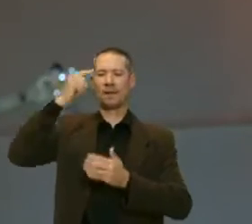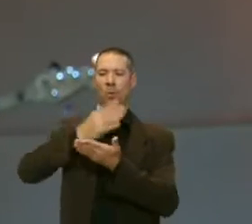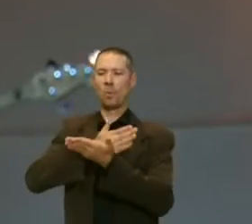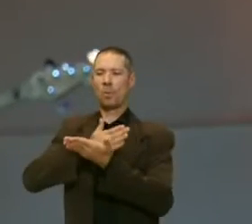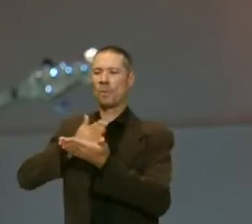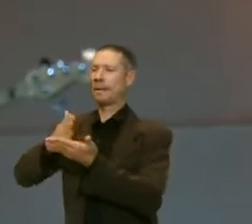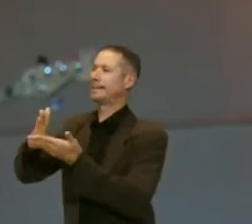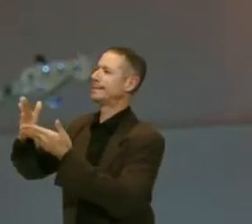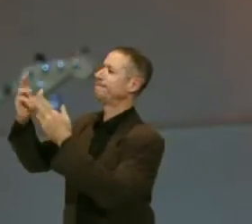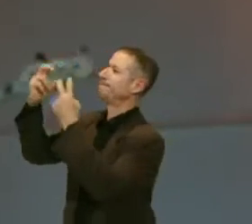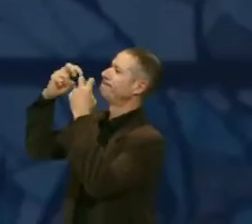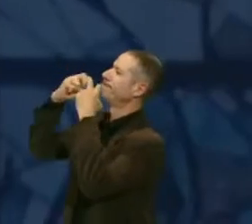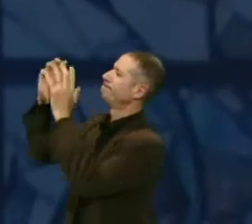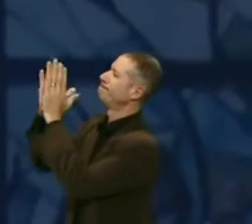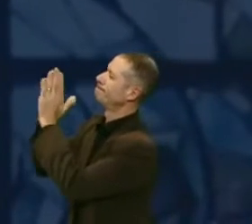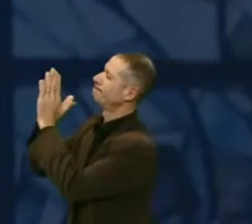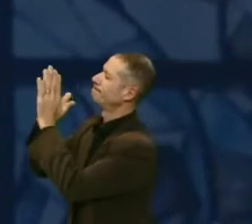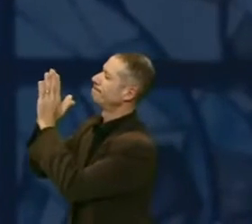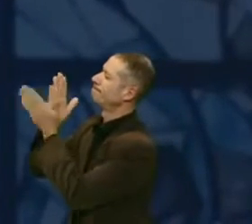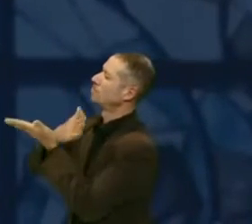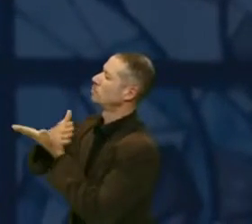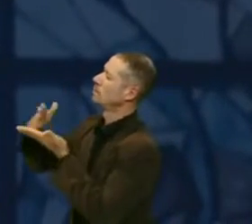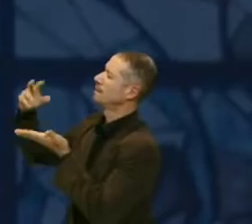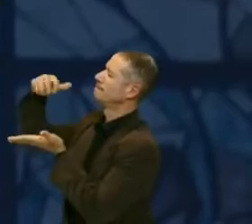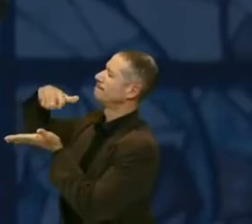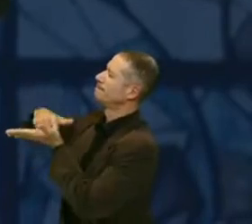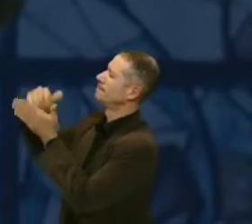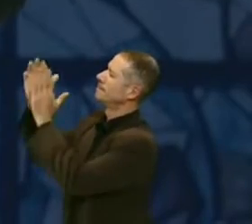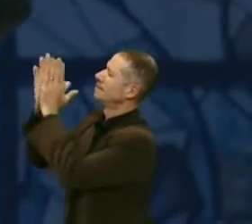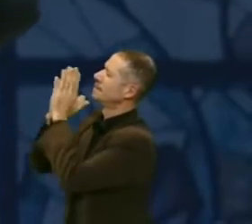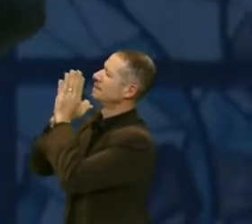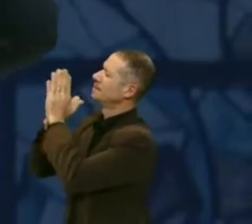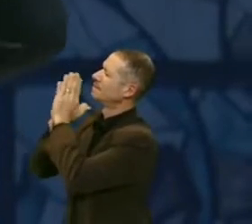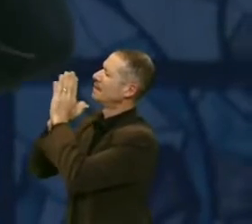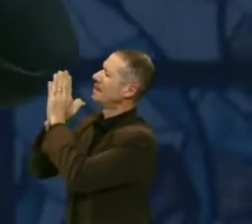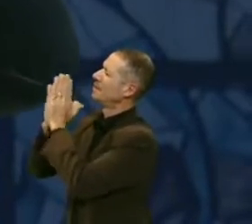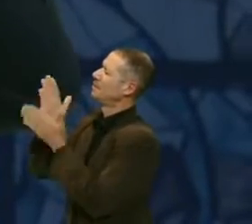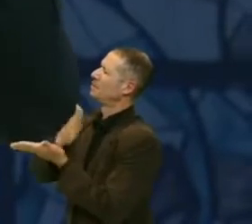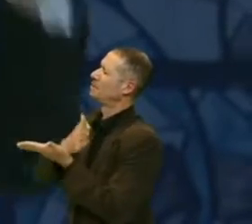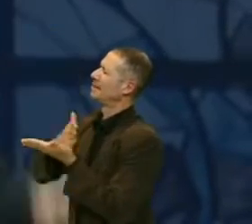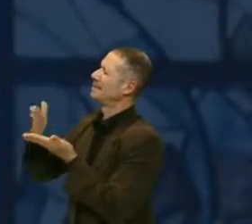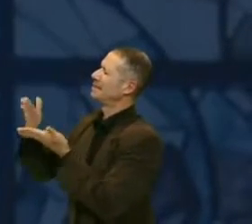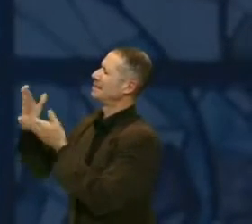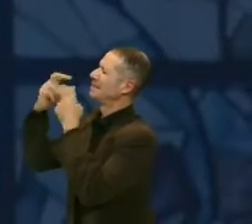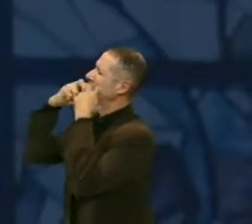clamar. Comece a clamar. Comece a clamar.